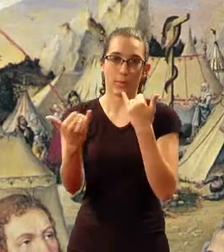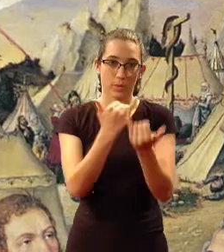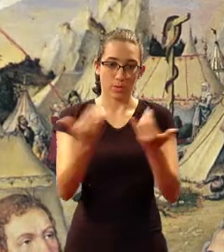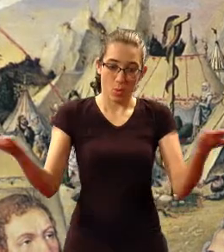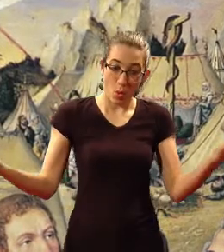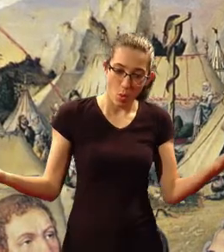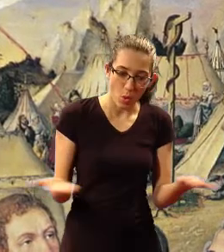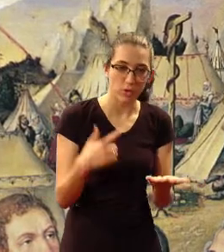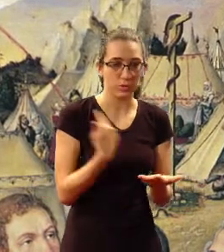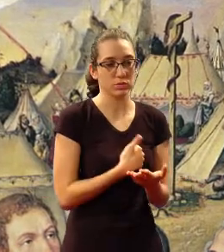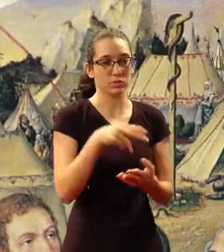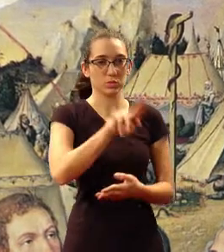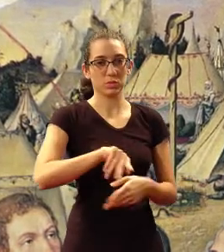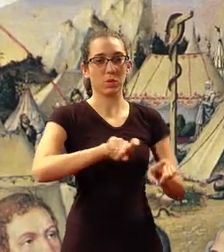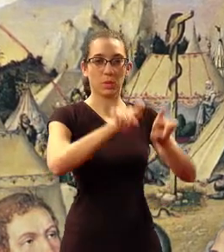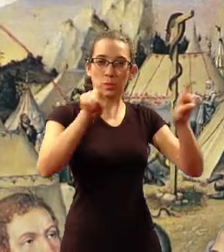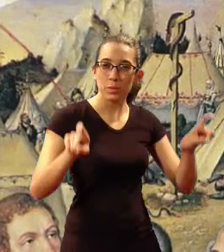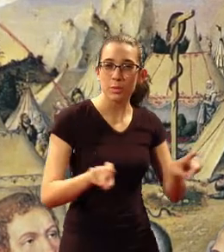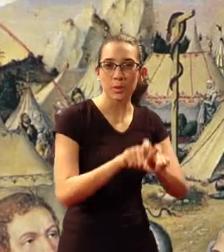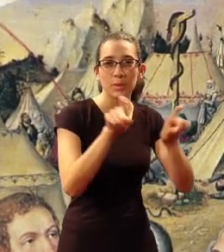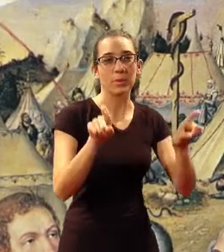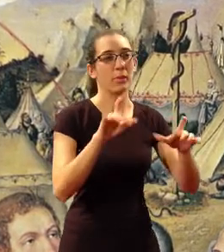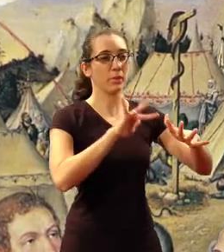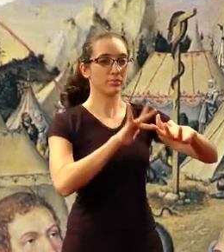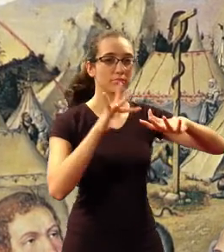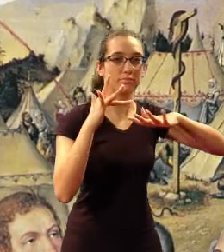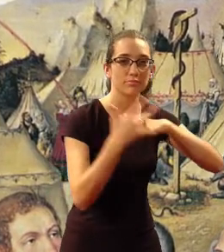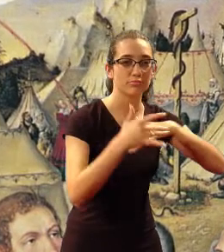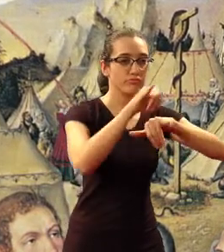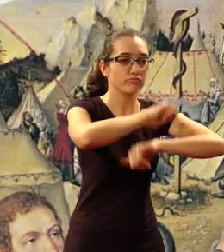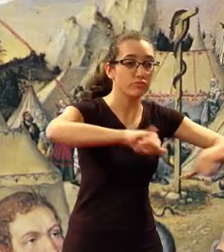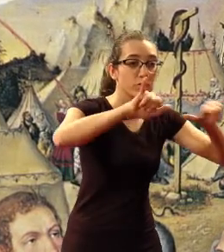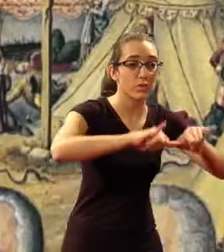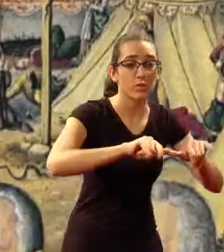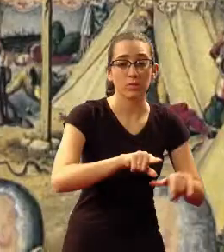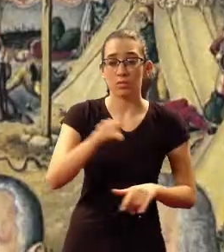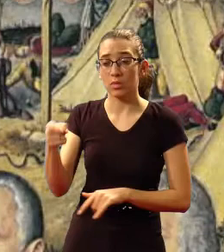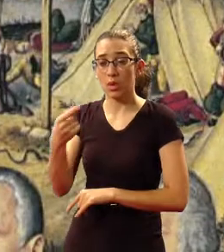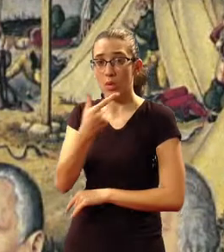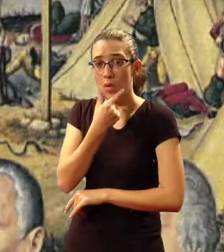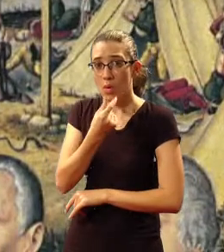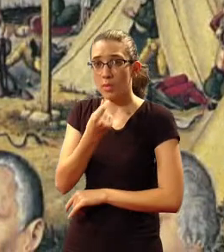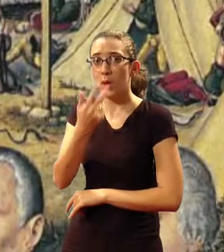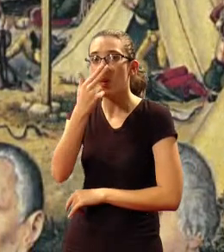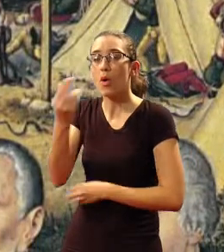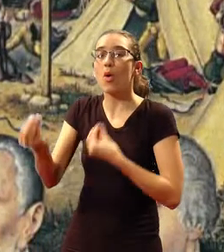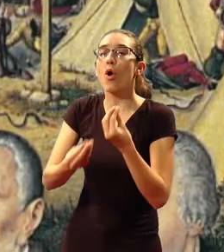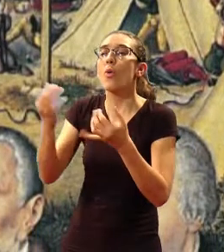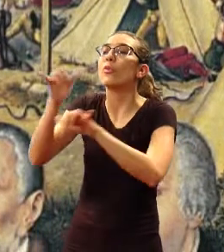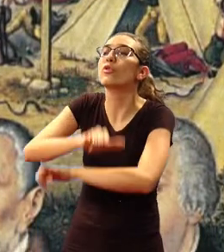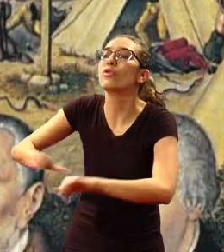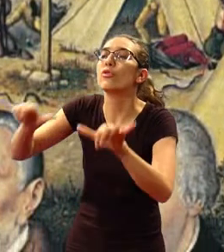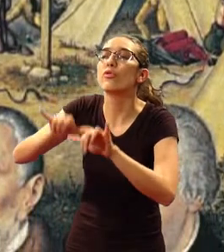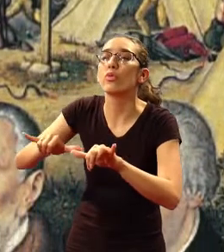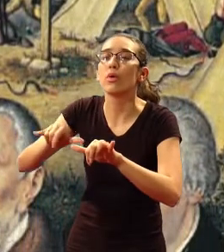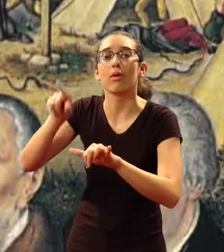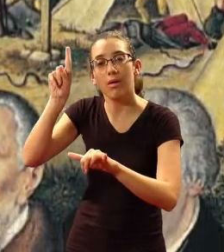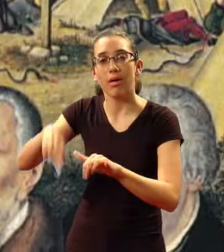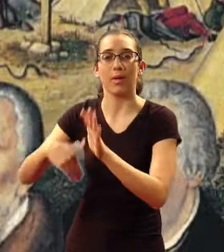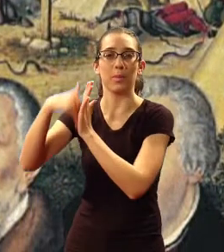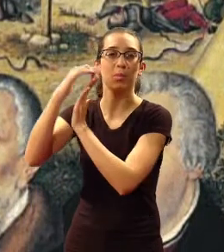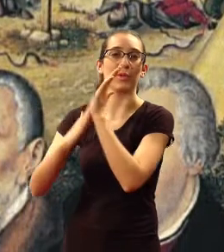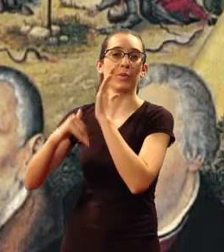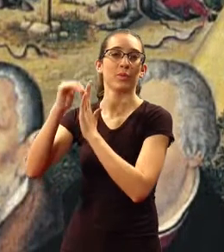o computador no nosso uso ou as redes sociais. Lucas Cranach coloca a reforma nas